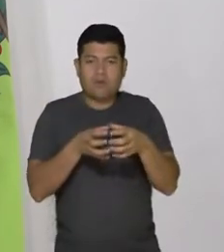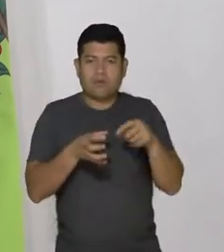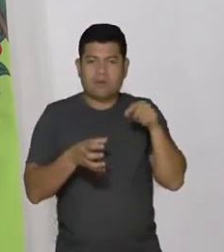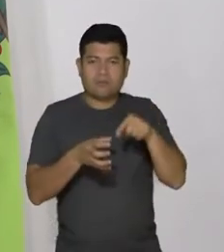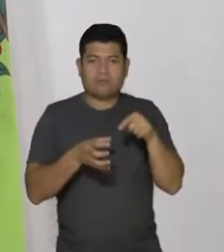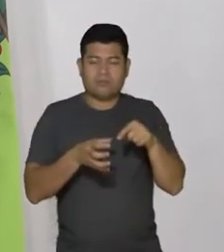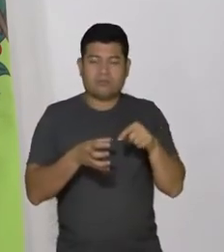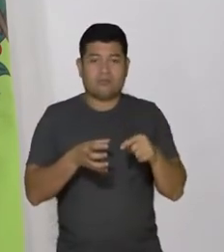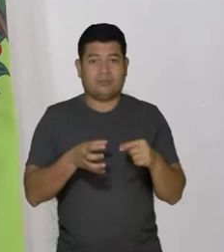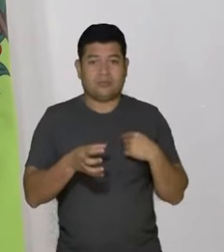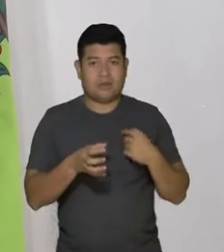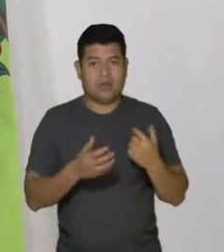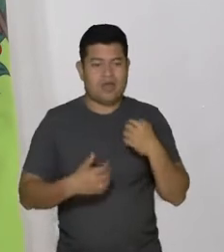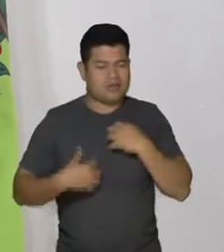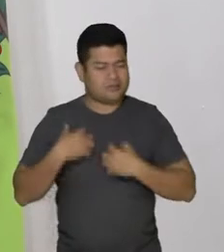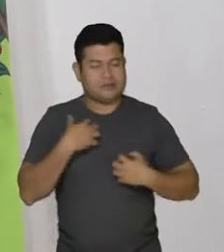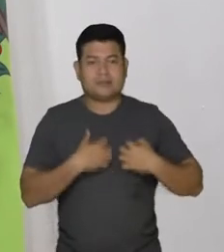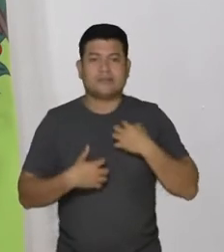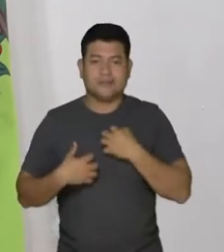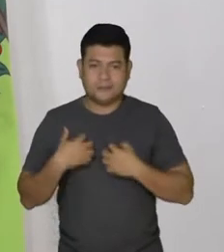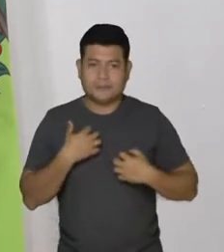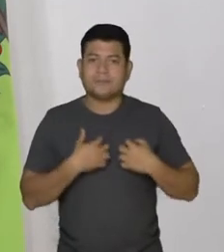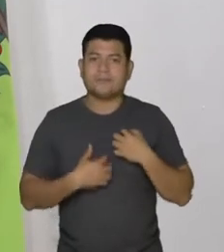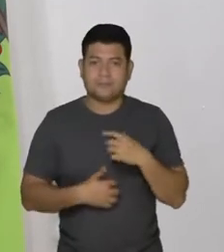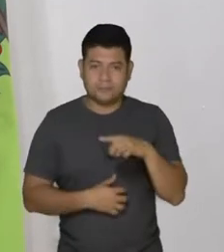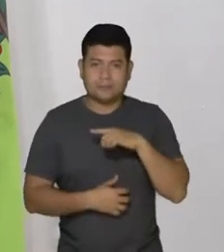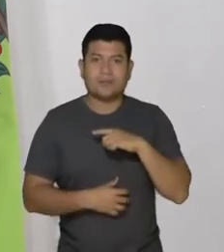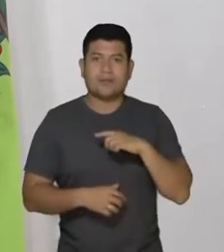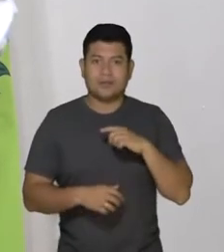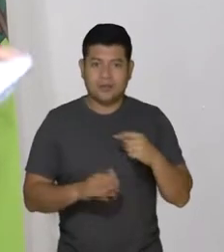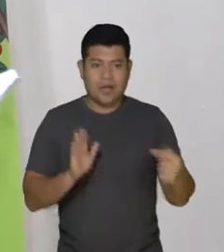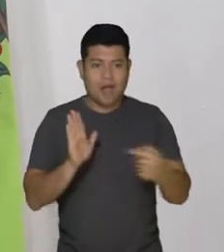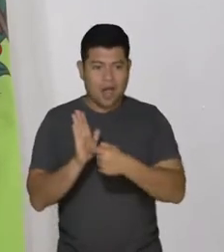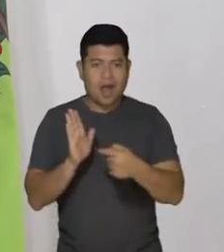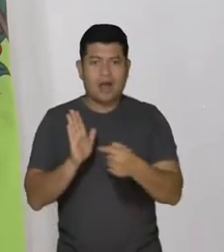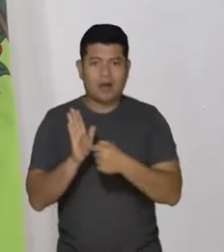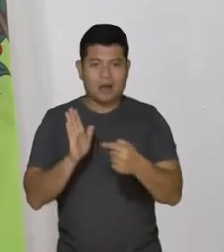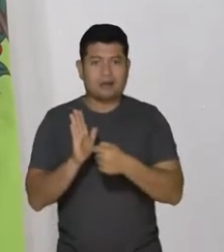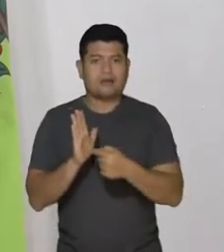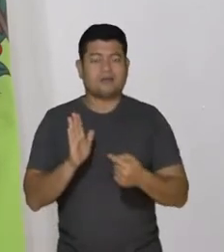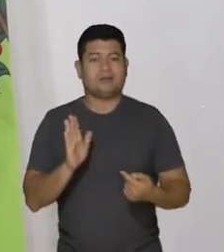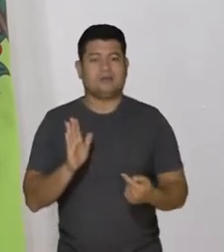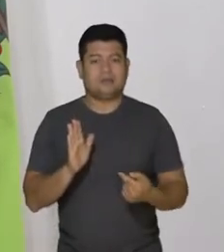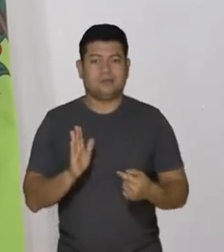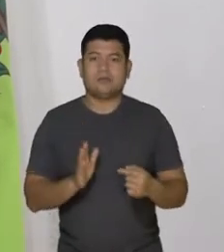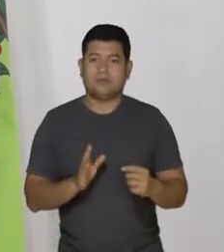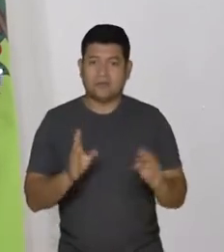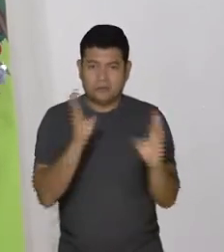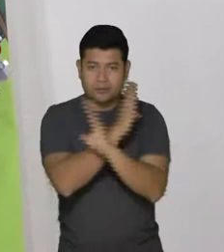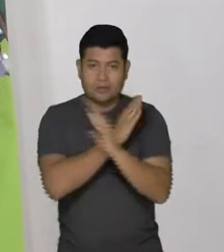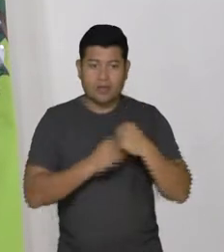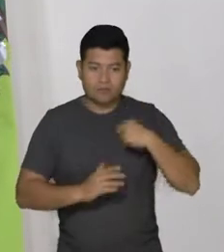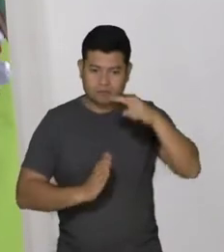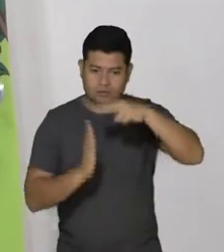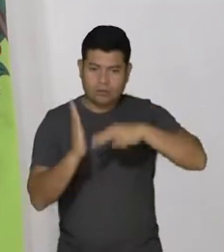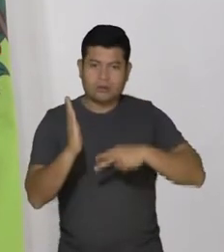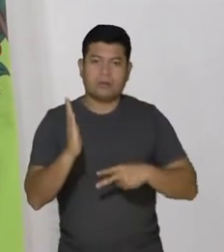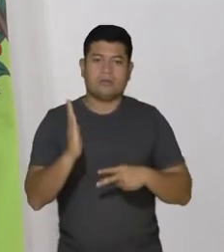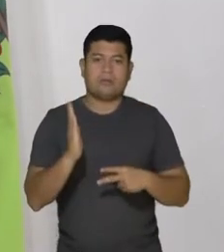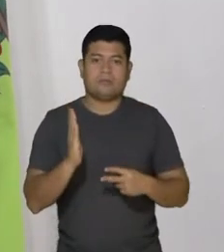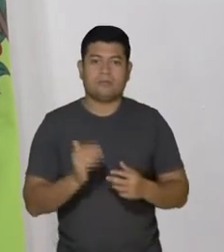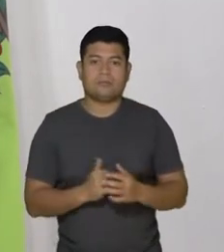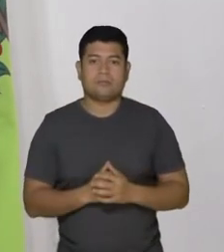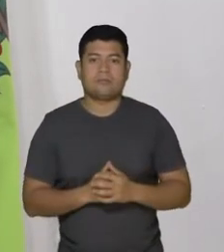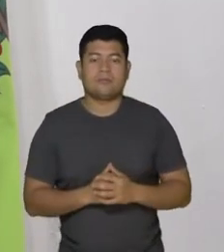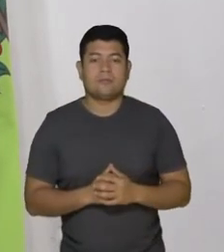vão se incomodar aqui não se incomodar eu vou ler aqui o que